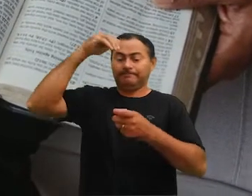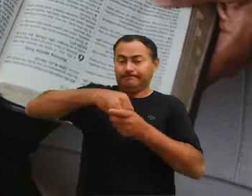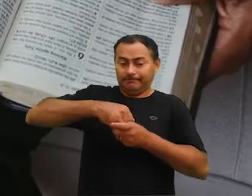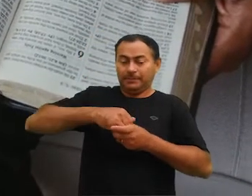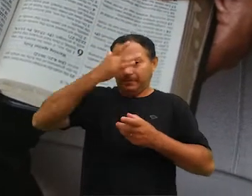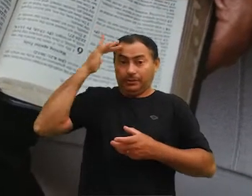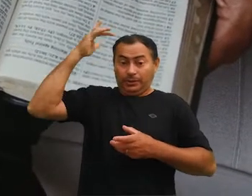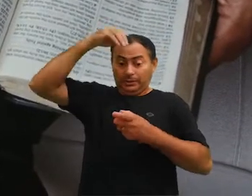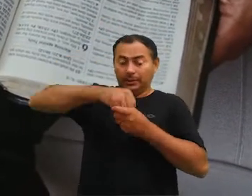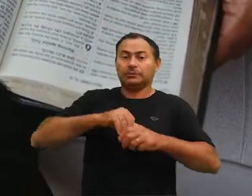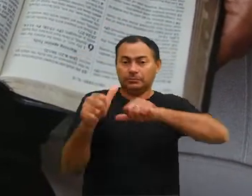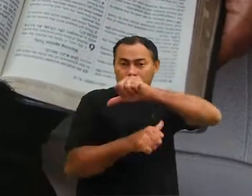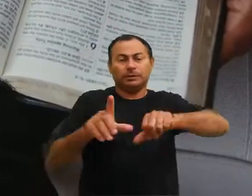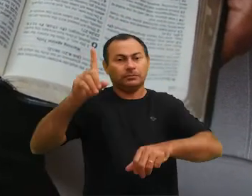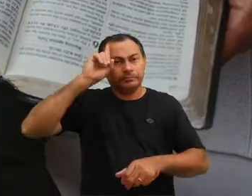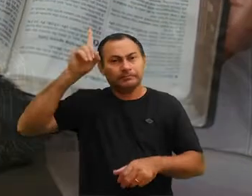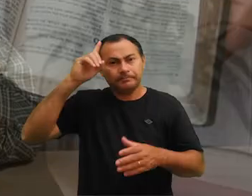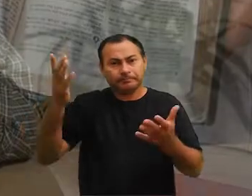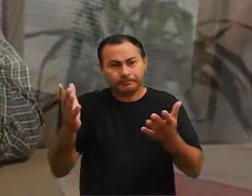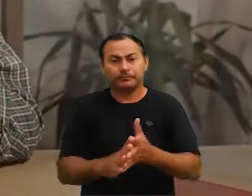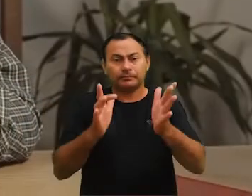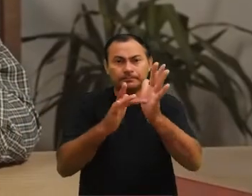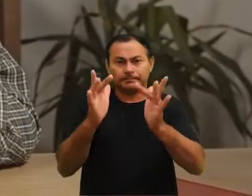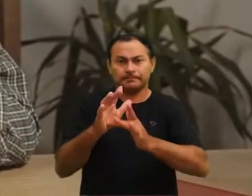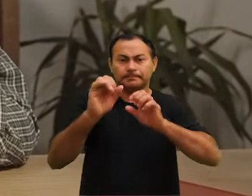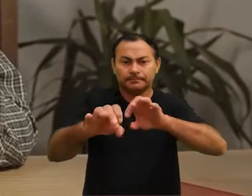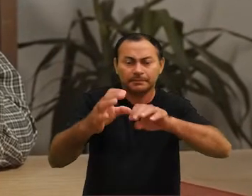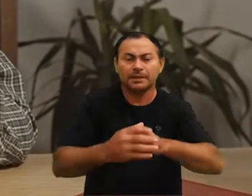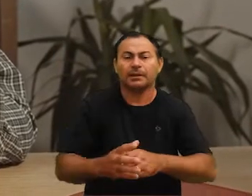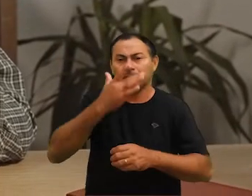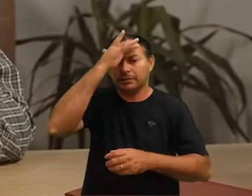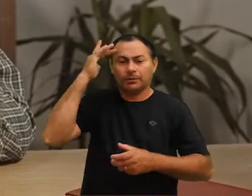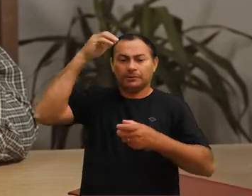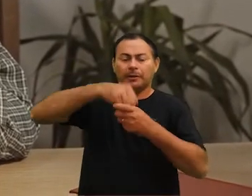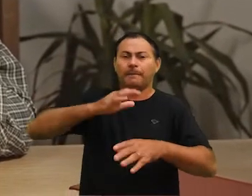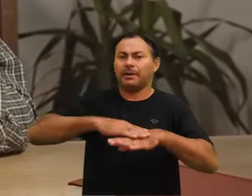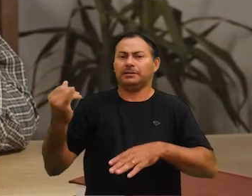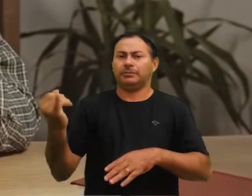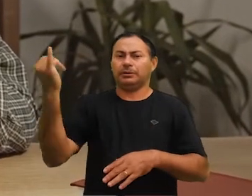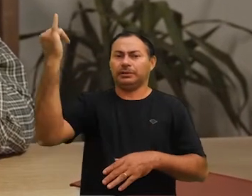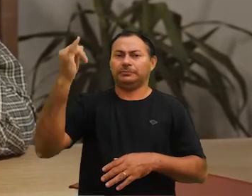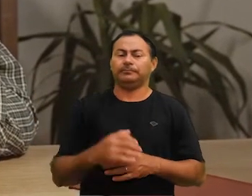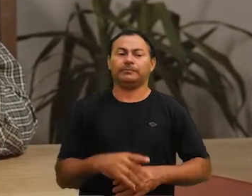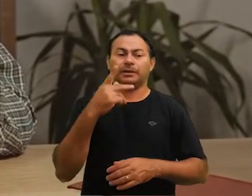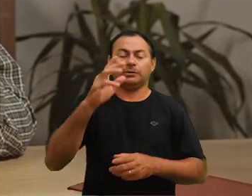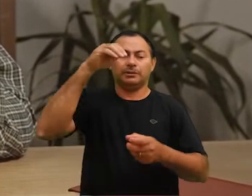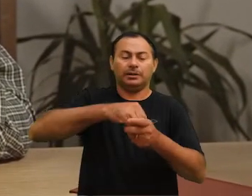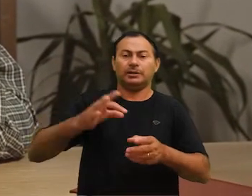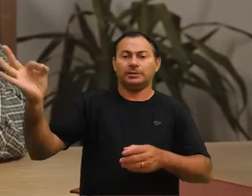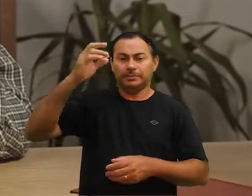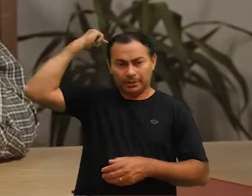homem interior se renova a cada dia. Jesus ensinou que o homem interior é mais importante. A sua